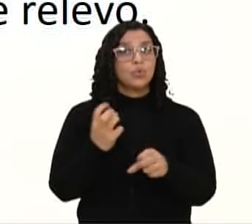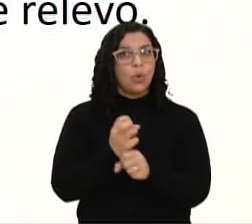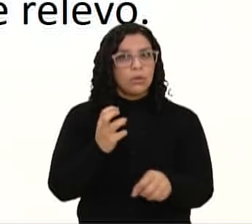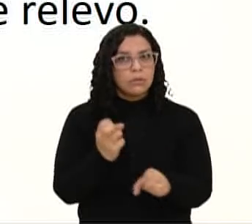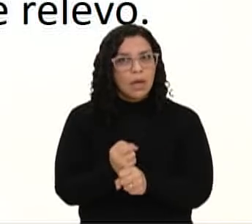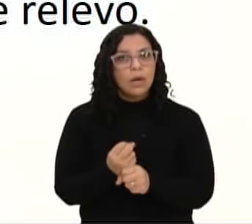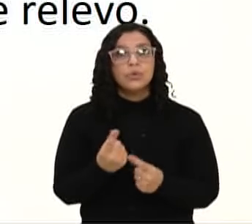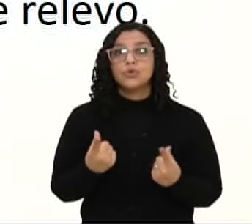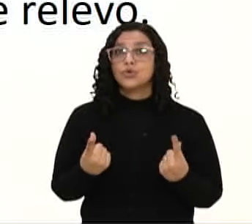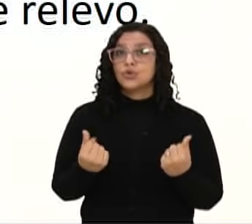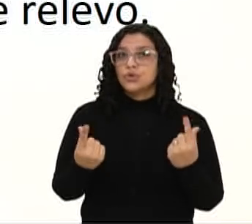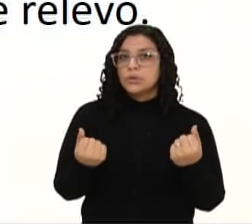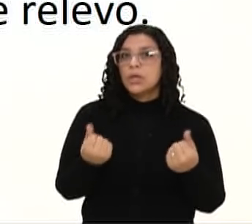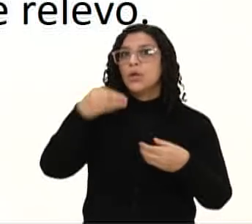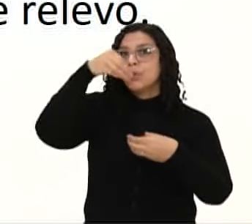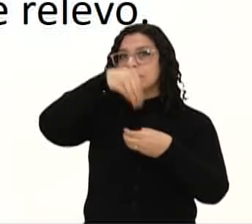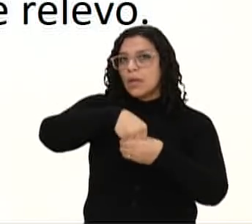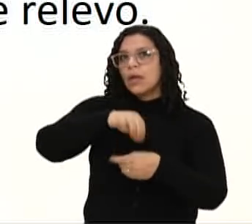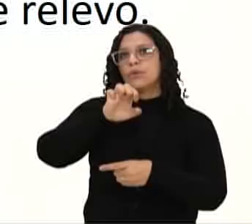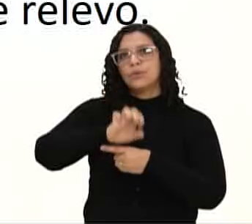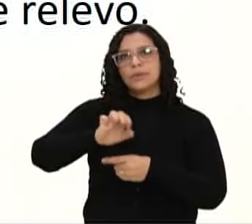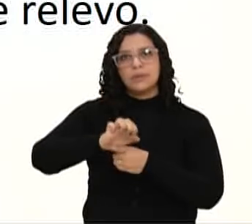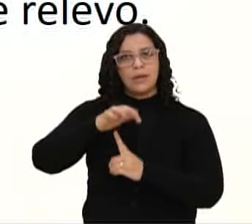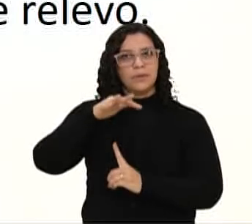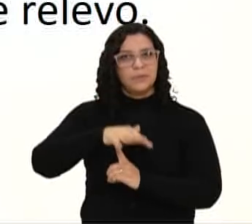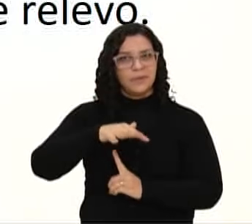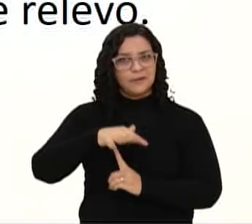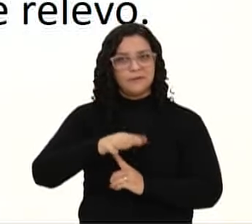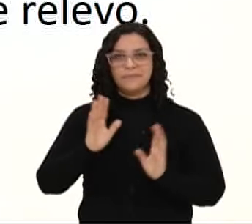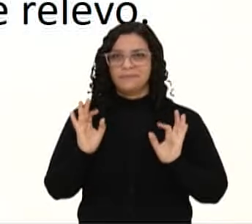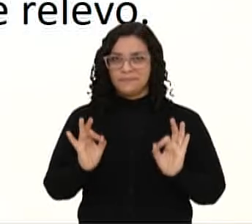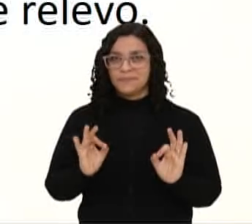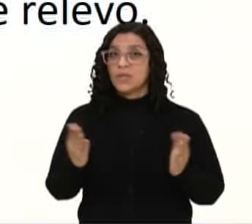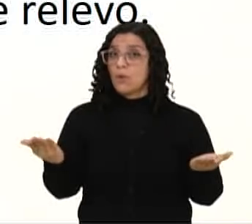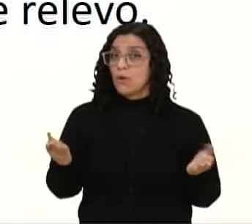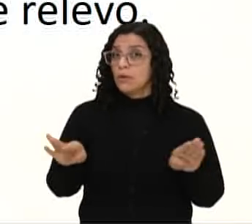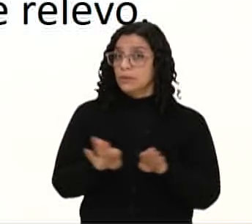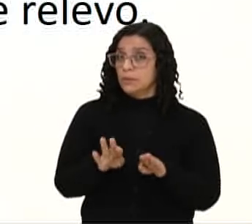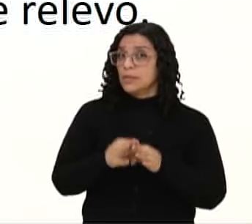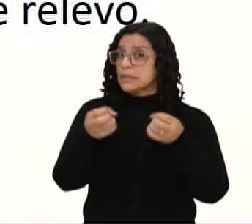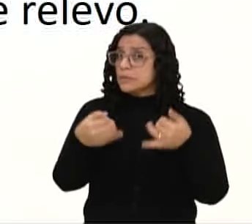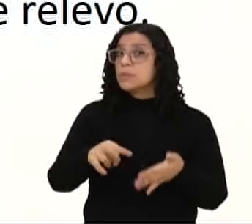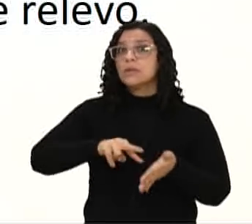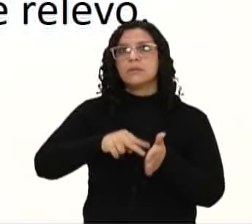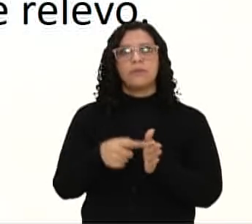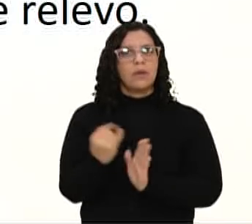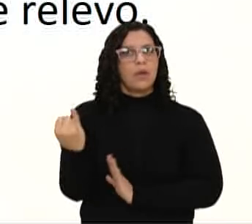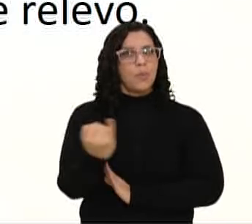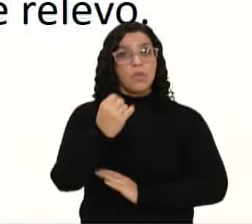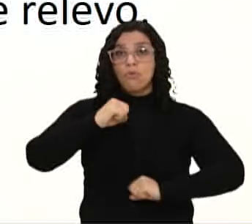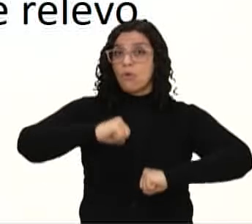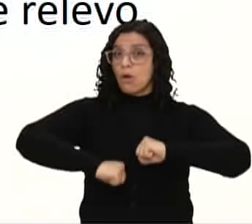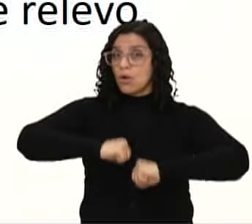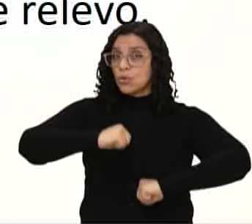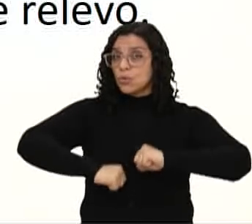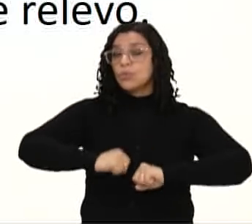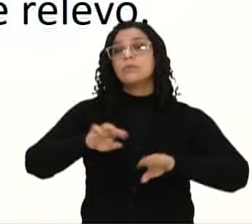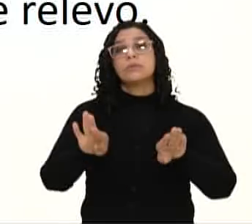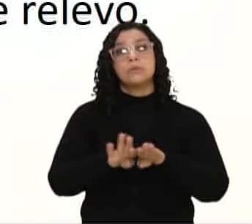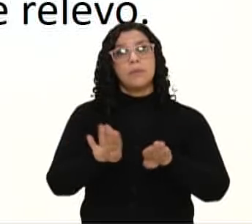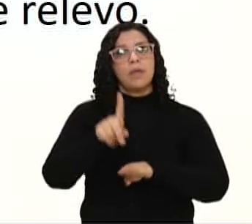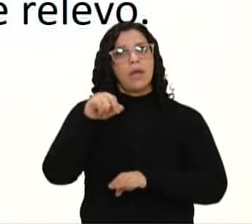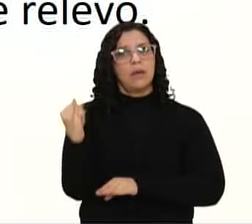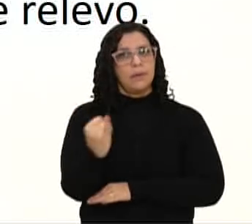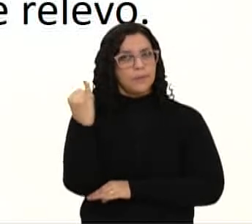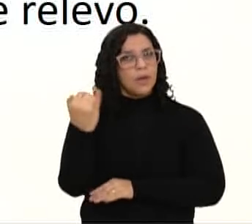soma das riquezas que são produzidas em um determinado lugar. Então, ele também é significativo aqui, quando eu penso em indústria,